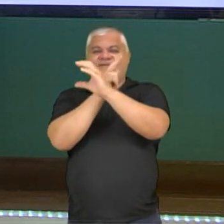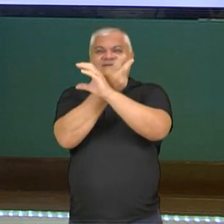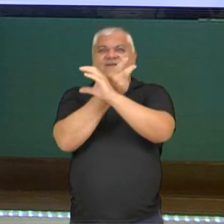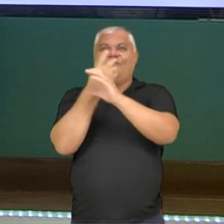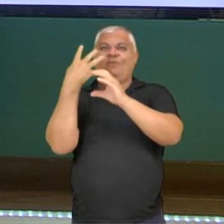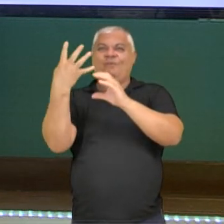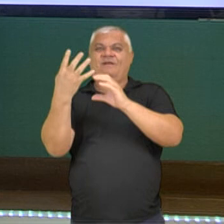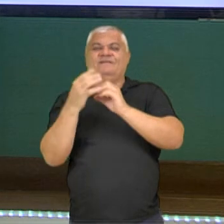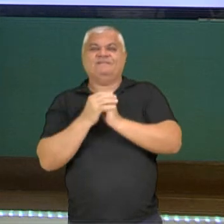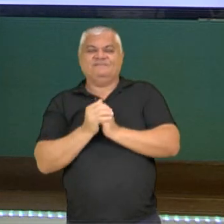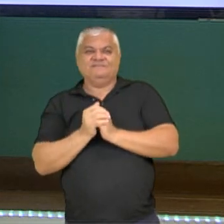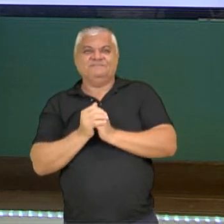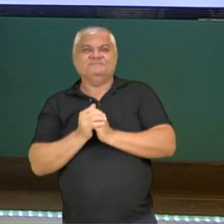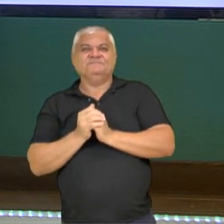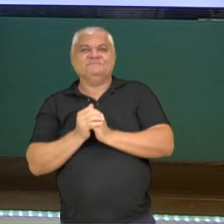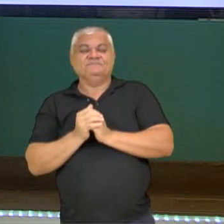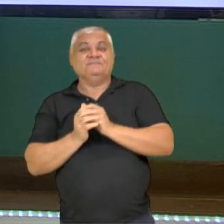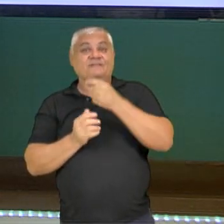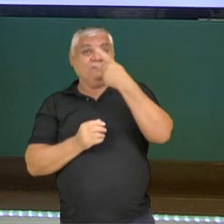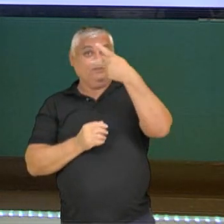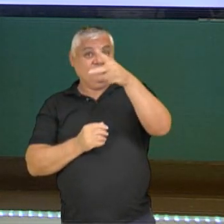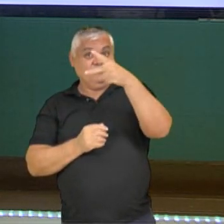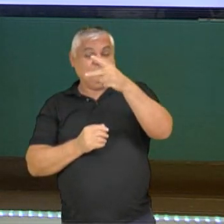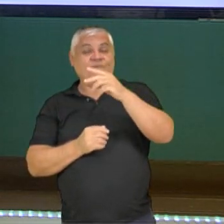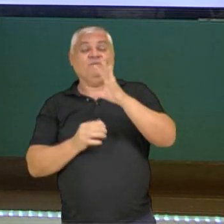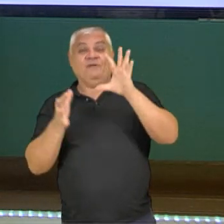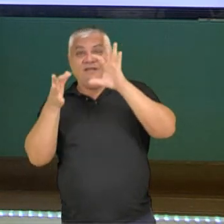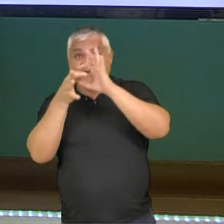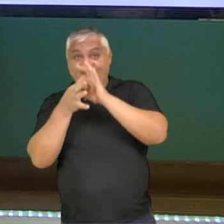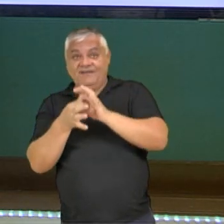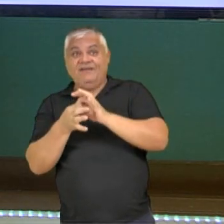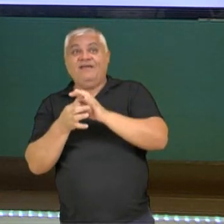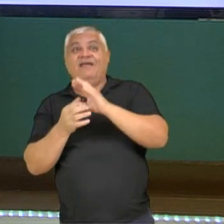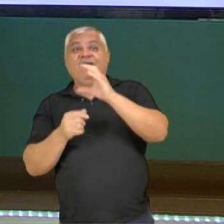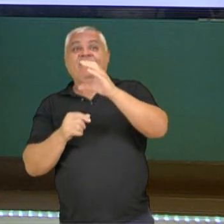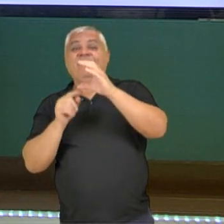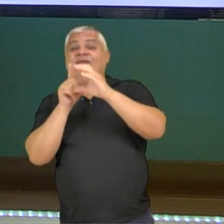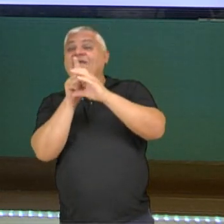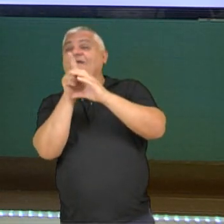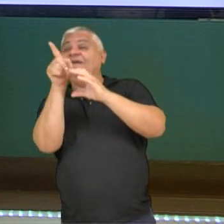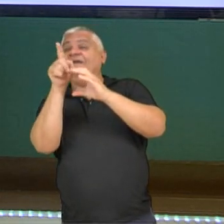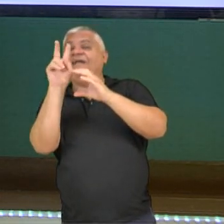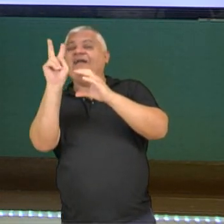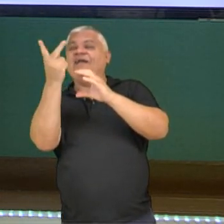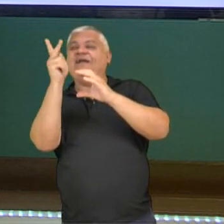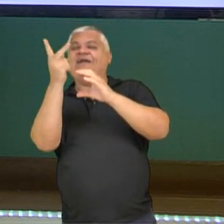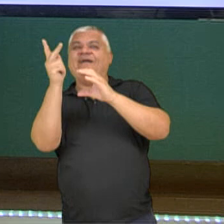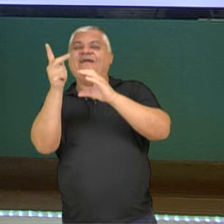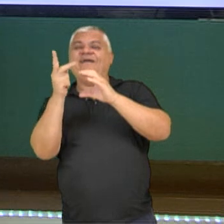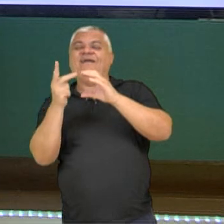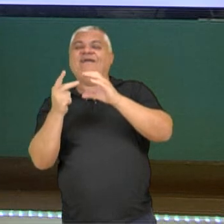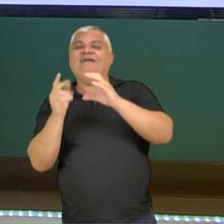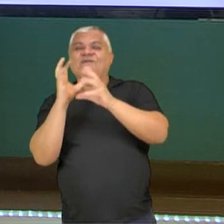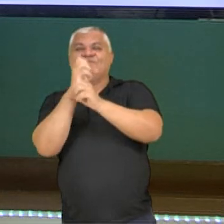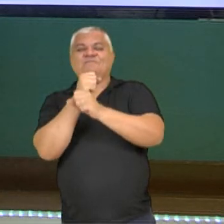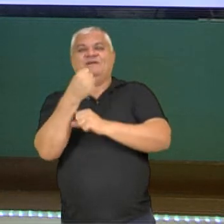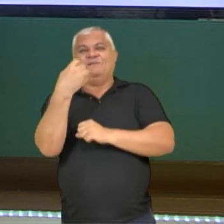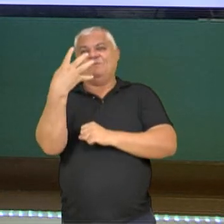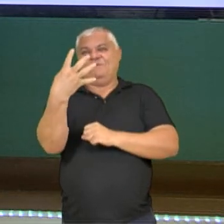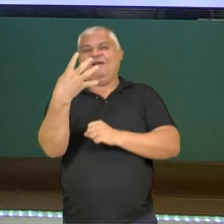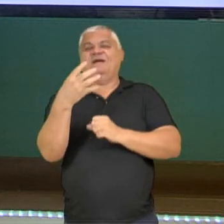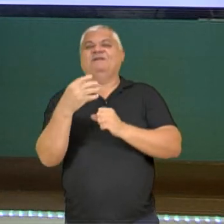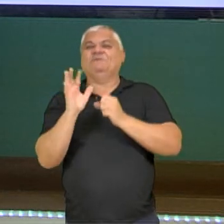ligações químicas. Então, a sua ligação química que está faltando é justamente a ligação química com o hidrogênio que